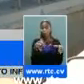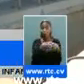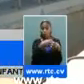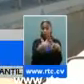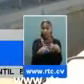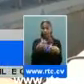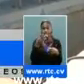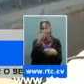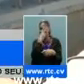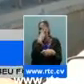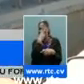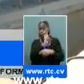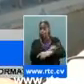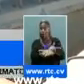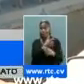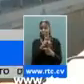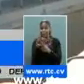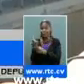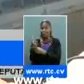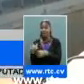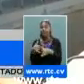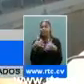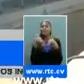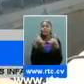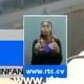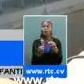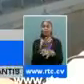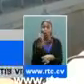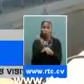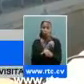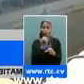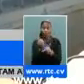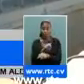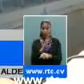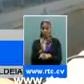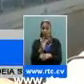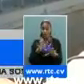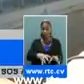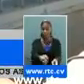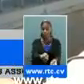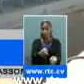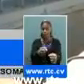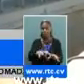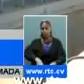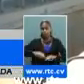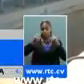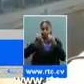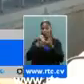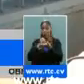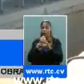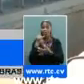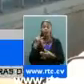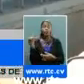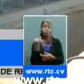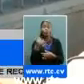piratas fortemente armados a partir daí desenvolveu-se uma operação de resgate diário da entidade e